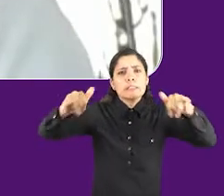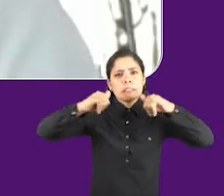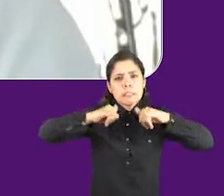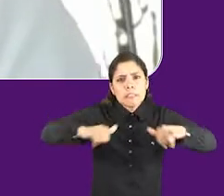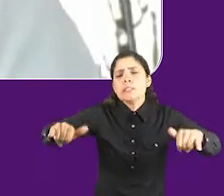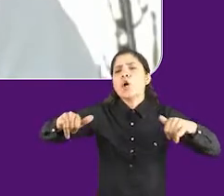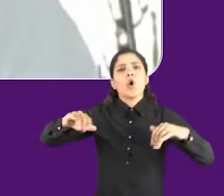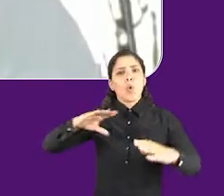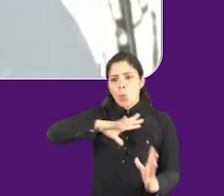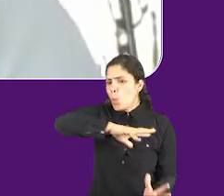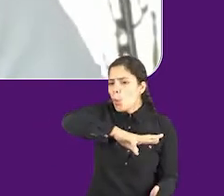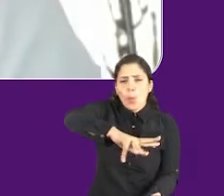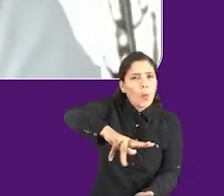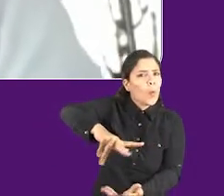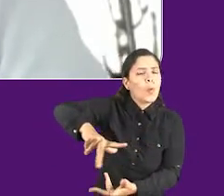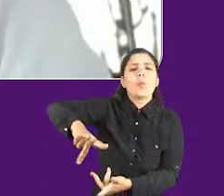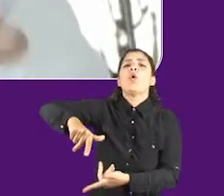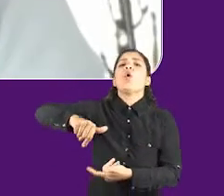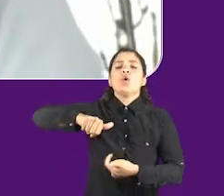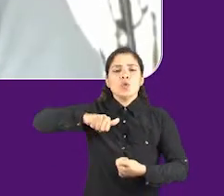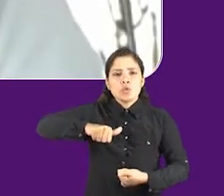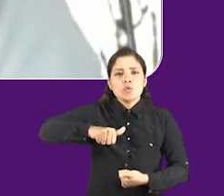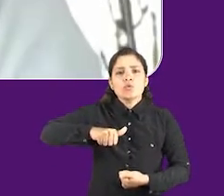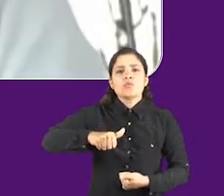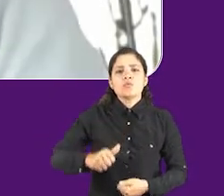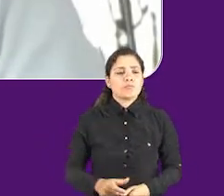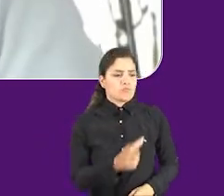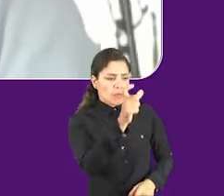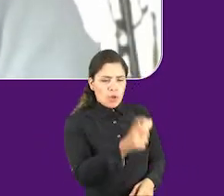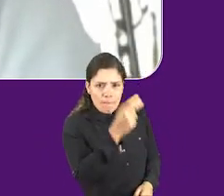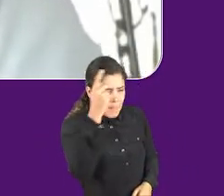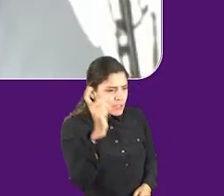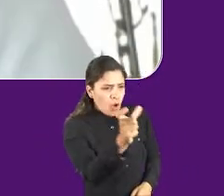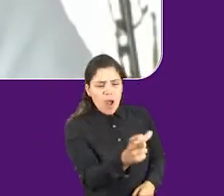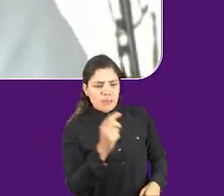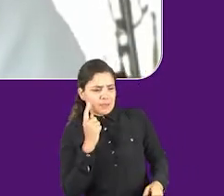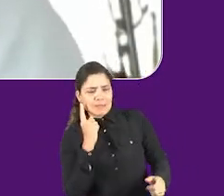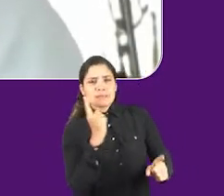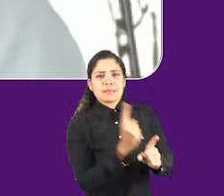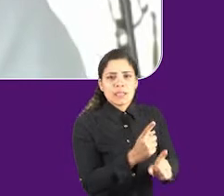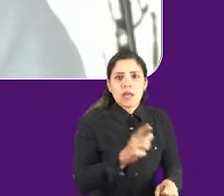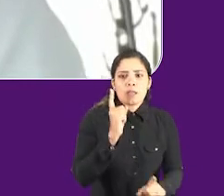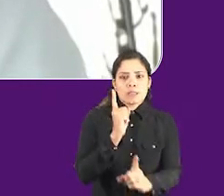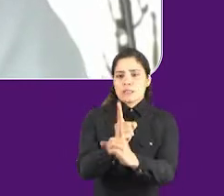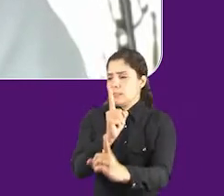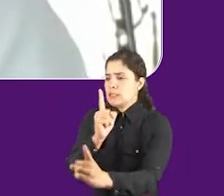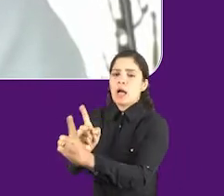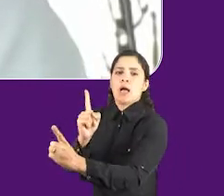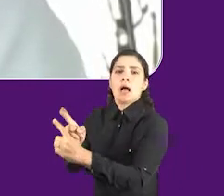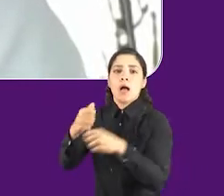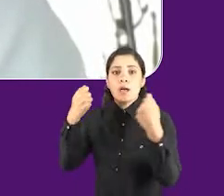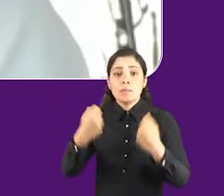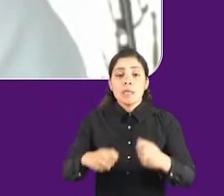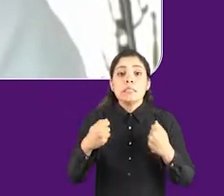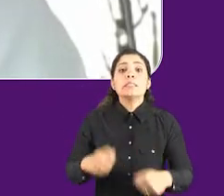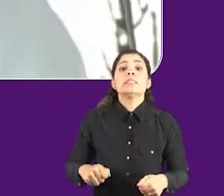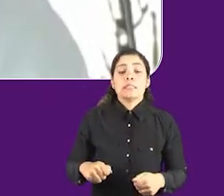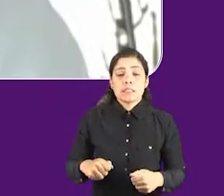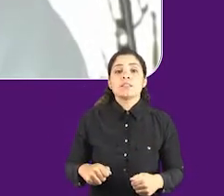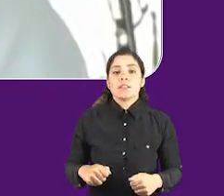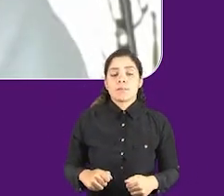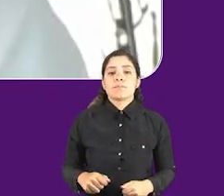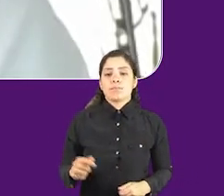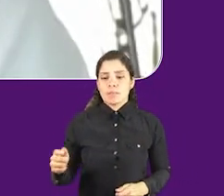e vão utilizar todo mundo do operador da Linea até o director-geral de um negócio ele fez isso no primeiros